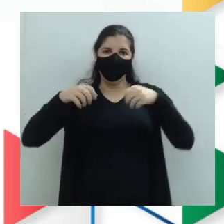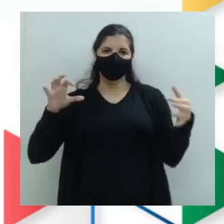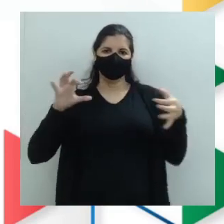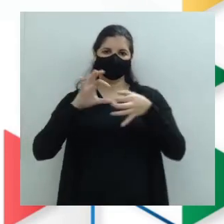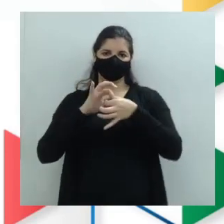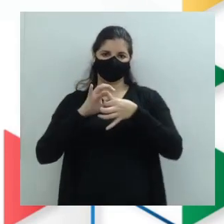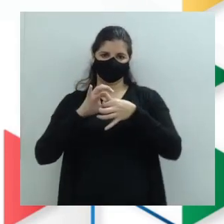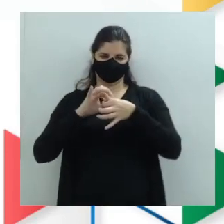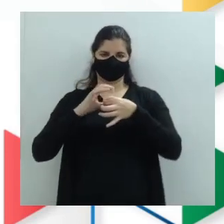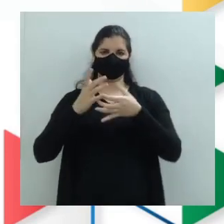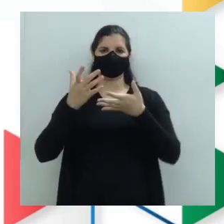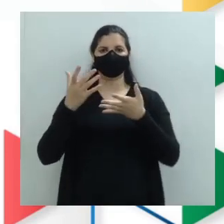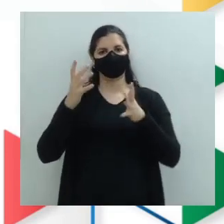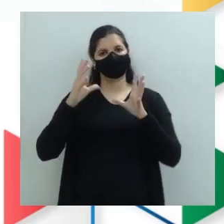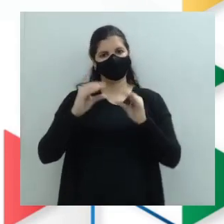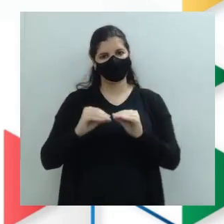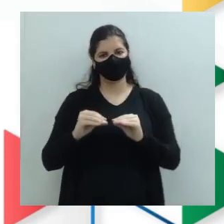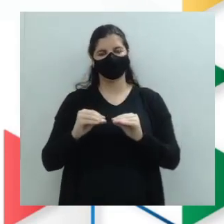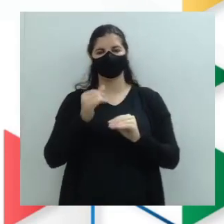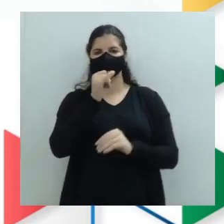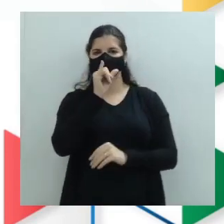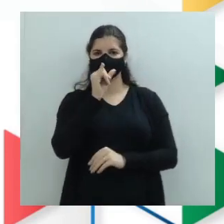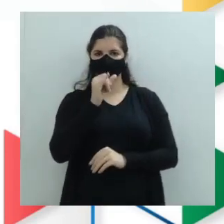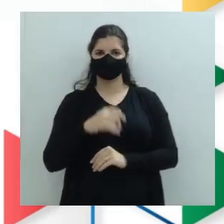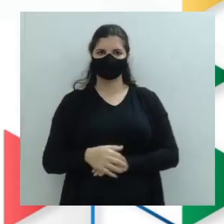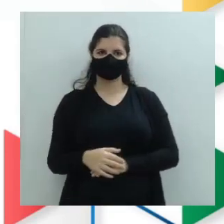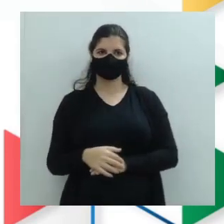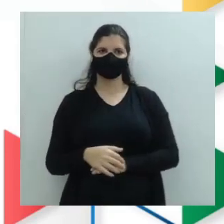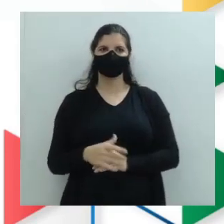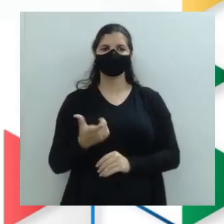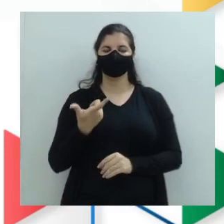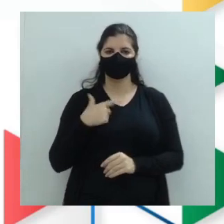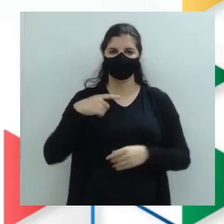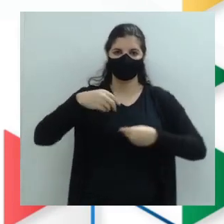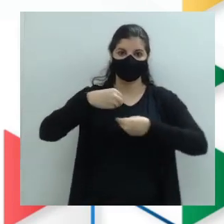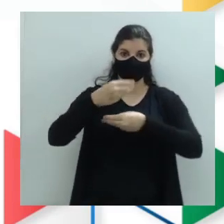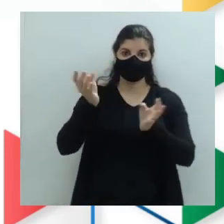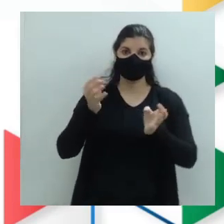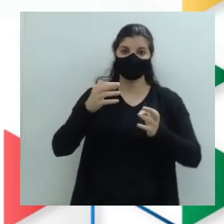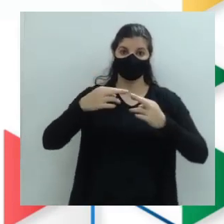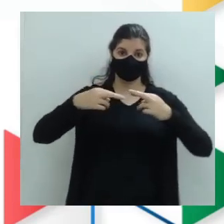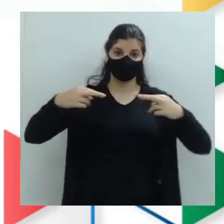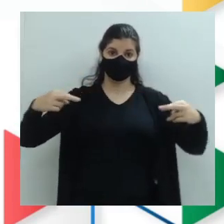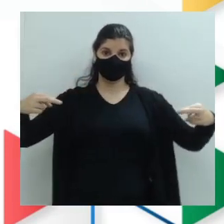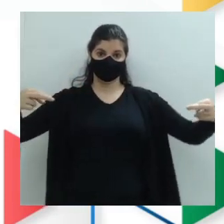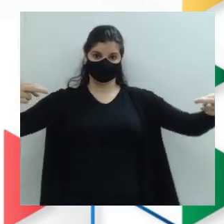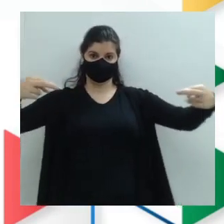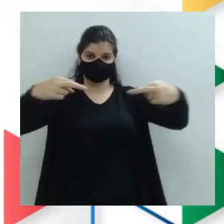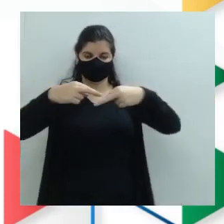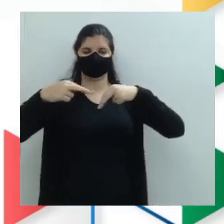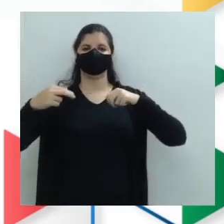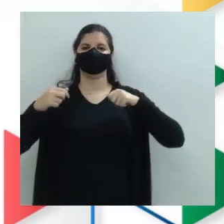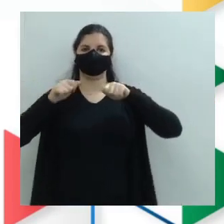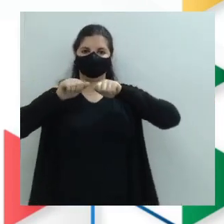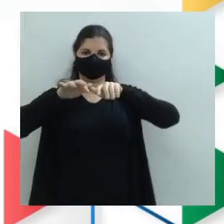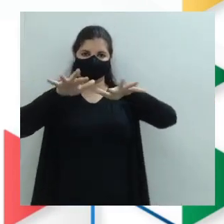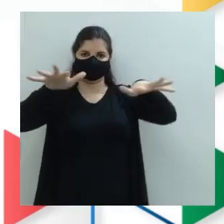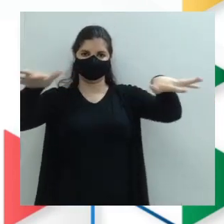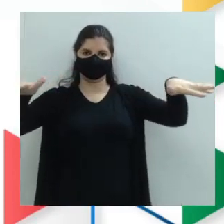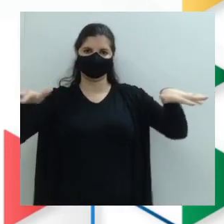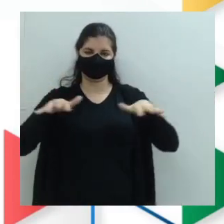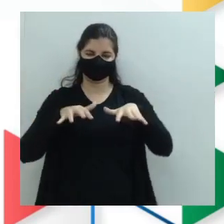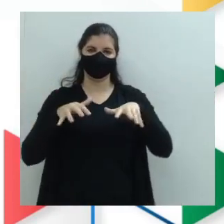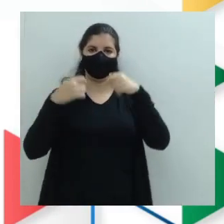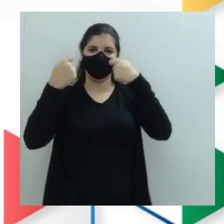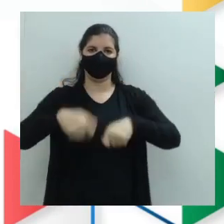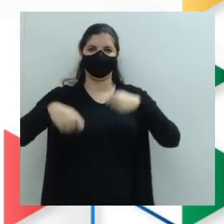ligação e o desligamento da energia elétrica, a distribuição desses fios até esses pontos